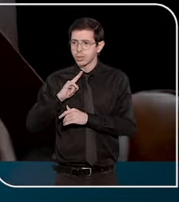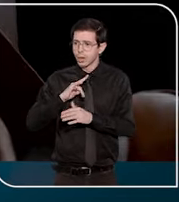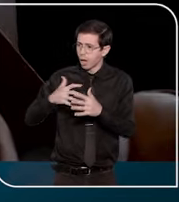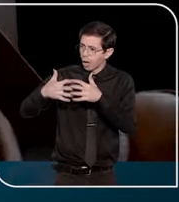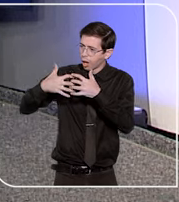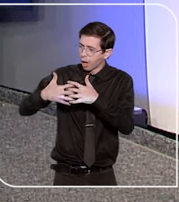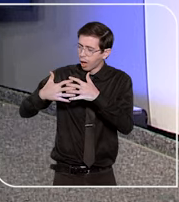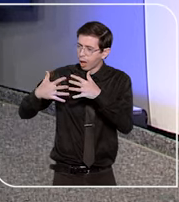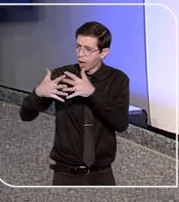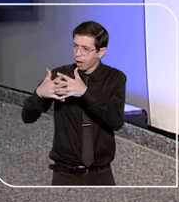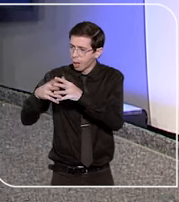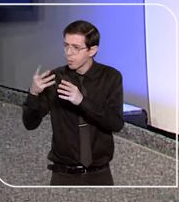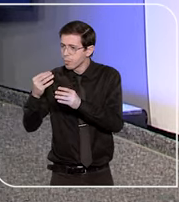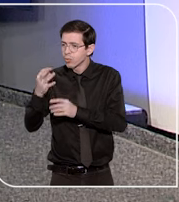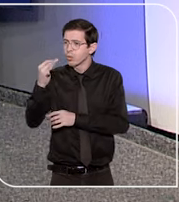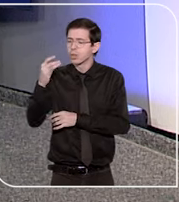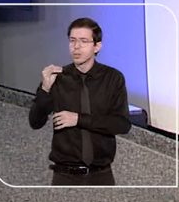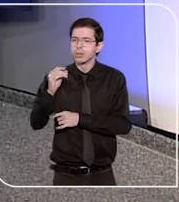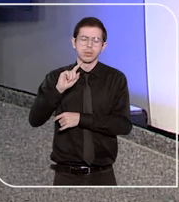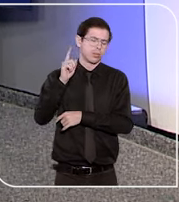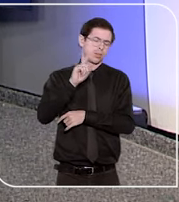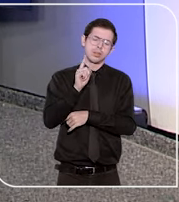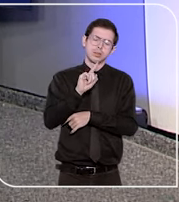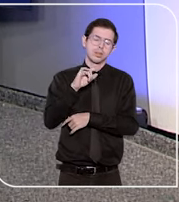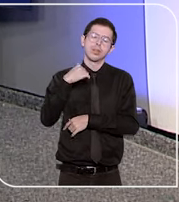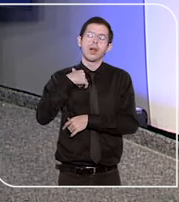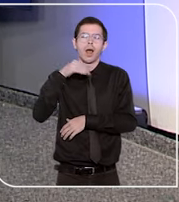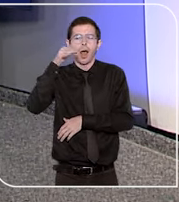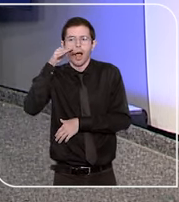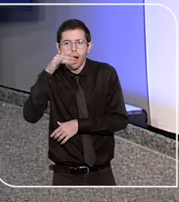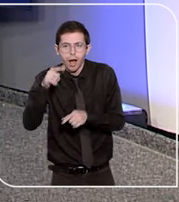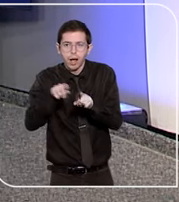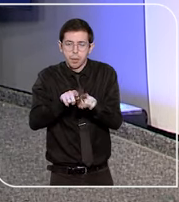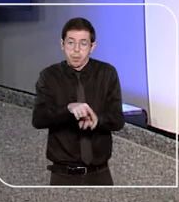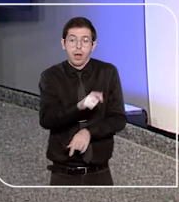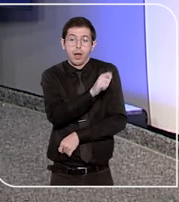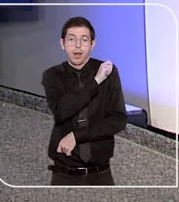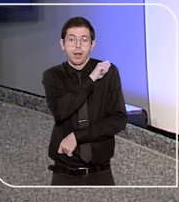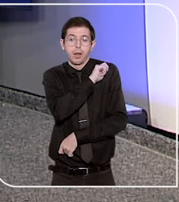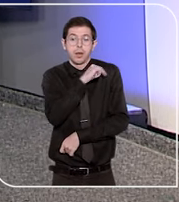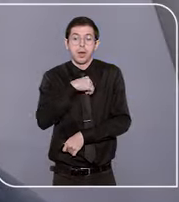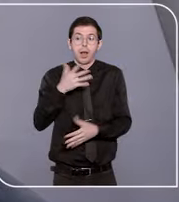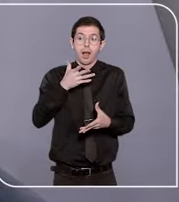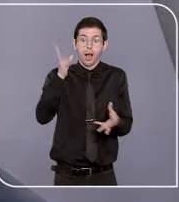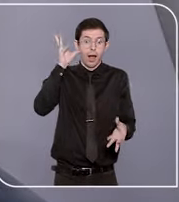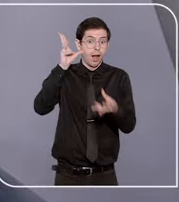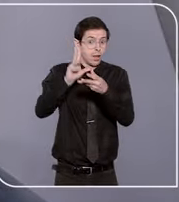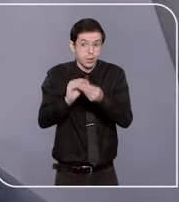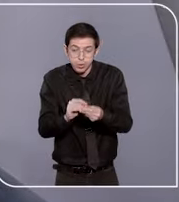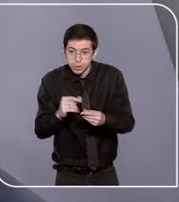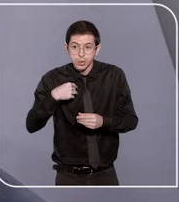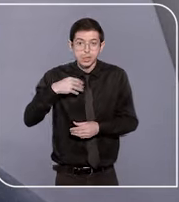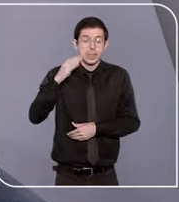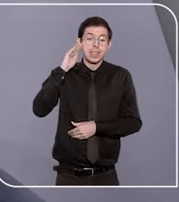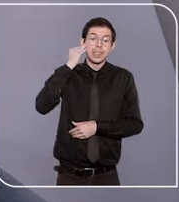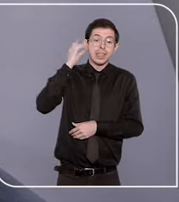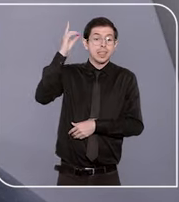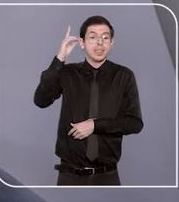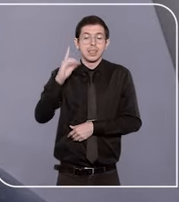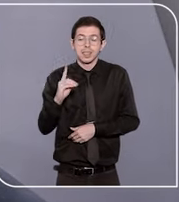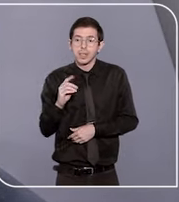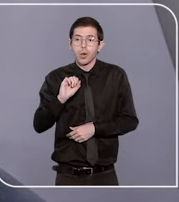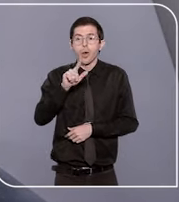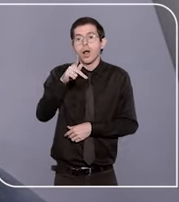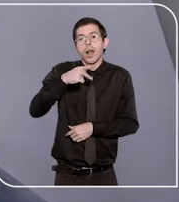atrapalhando muito, Fátima. De jeito nenhum. Eu aqui, como curiosa e aluna, né, que quero saber de tudo, entender direito, pelo menos o que vocês